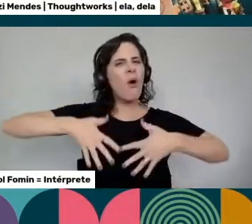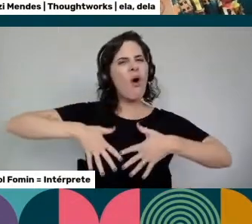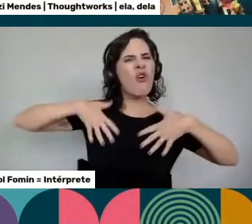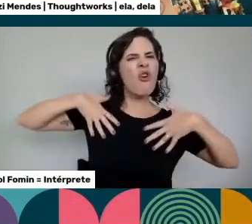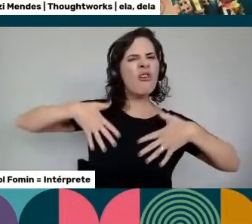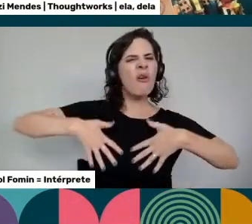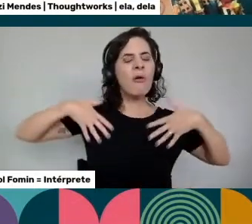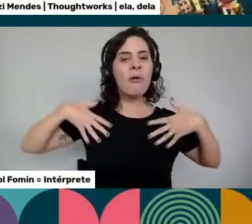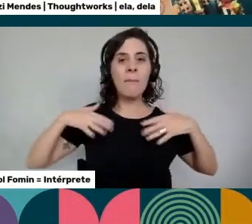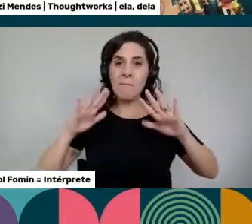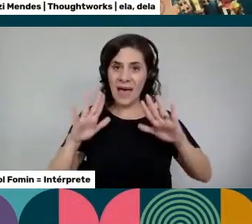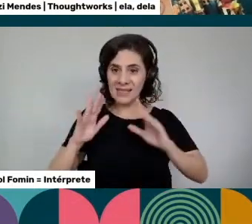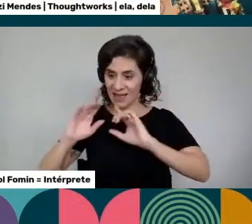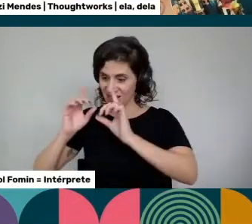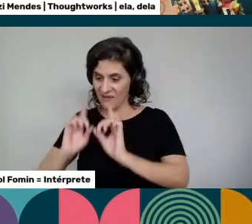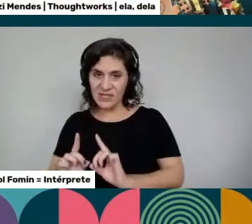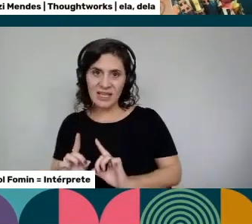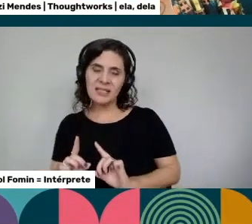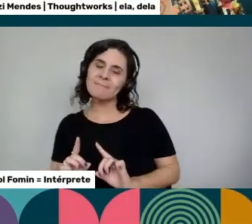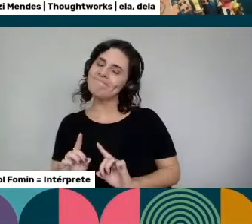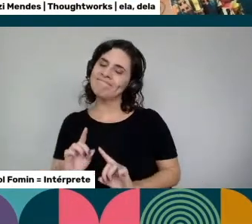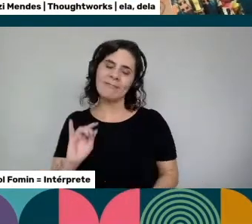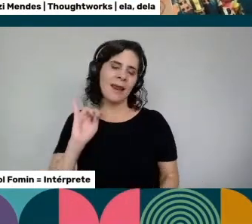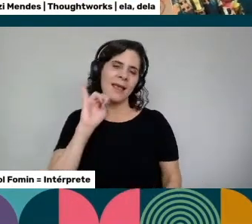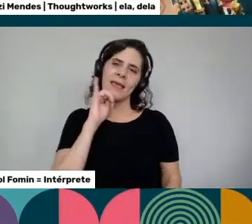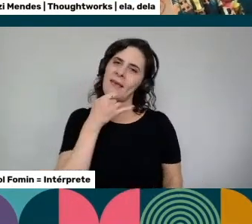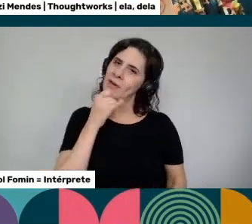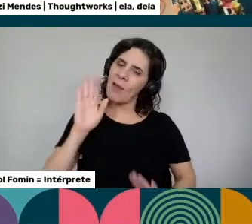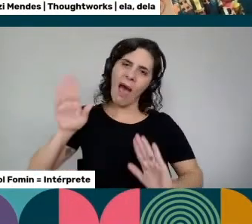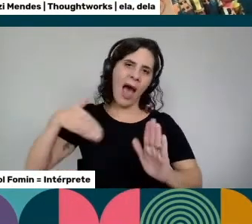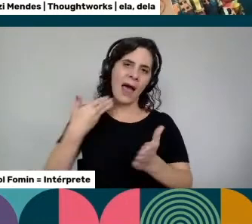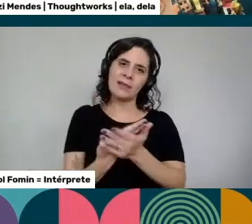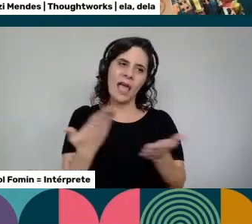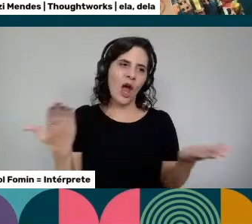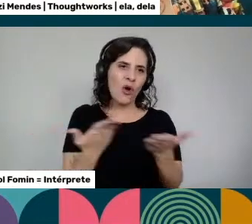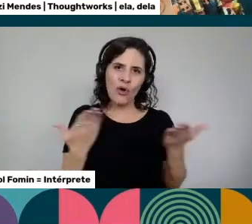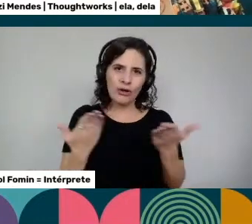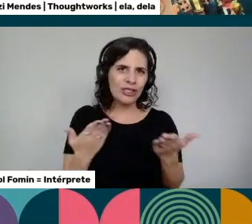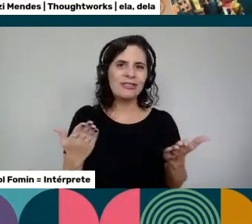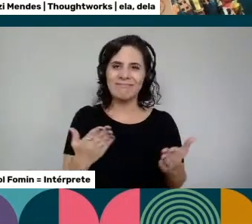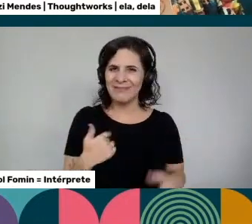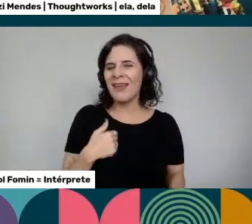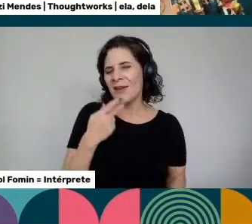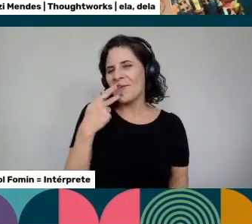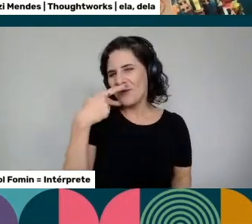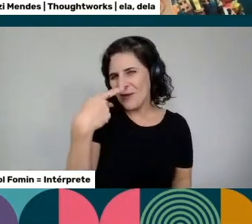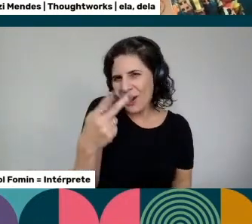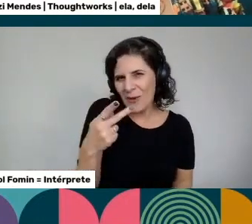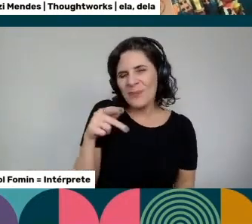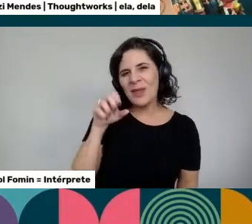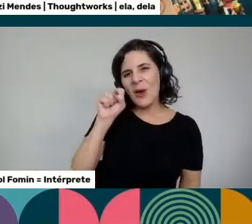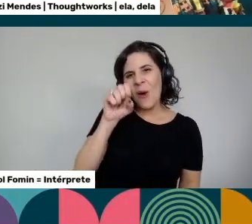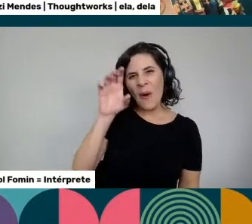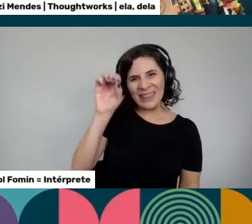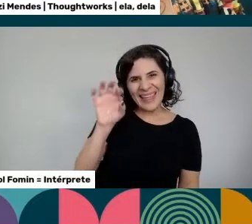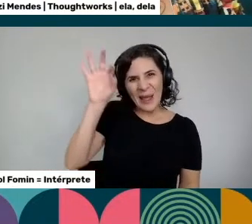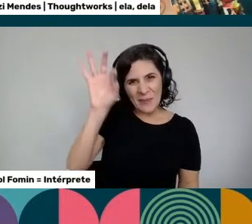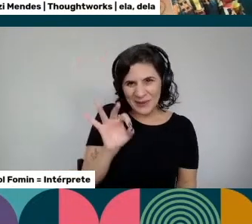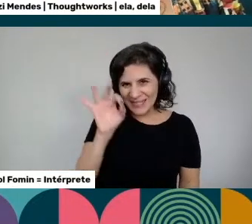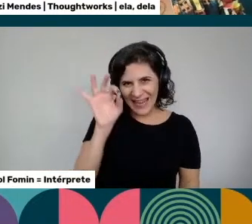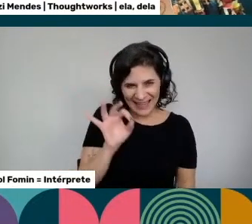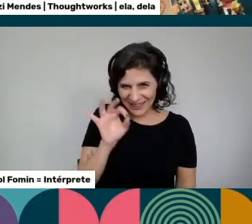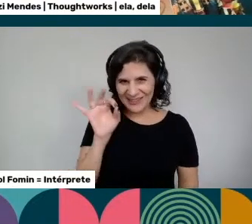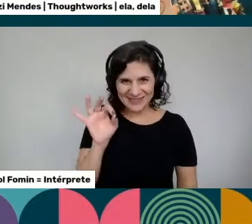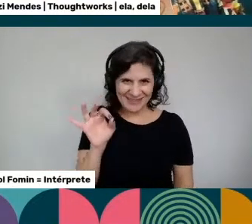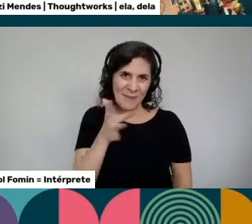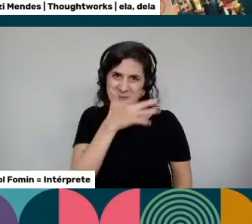com deficiência ainda é um tema que, infelizmente, dentro das organizações, dentro daqueles 80% que você trouxe no comecinho ali da sua